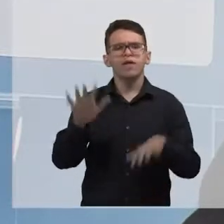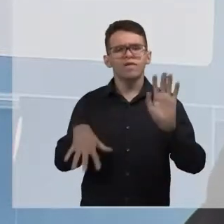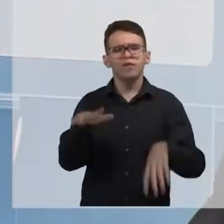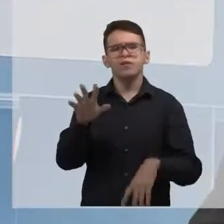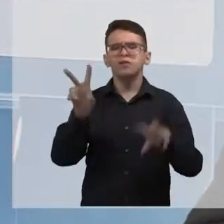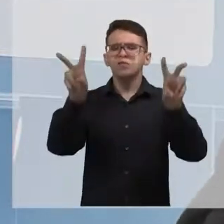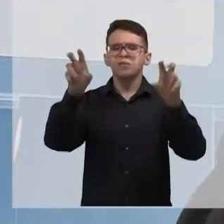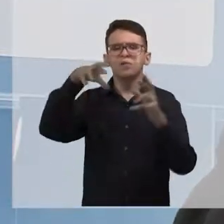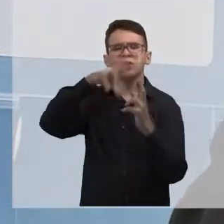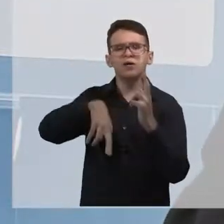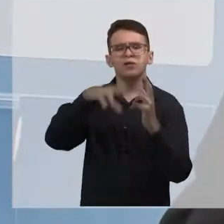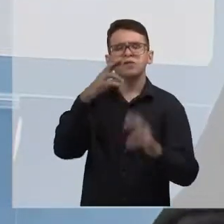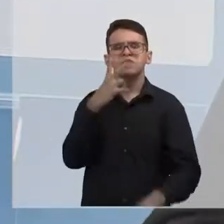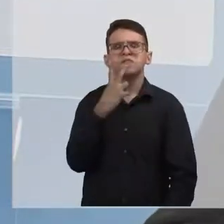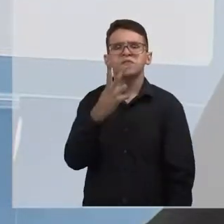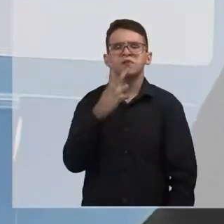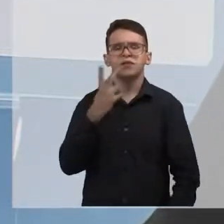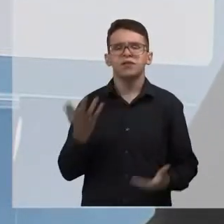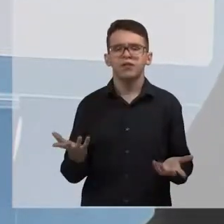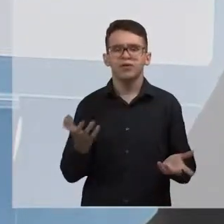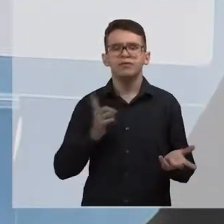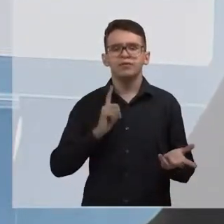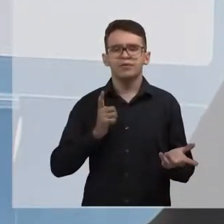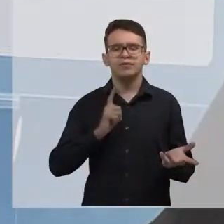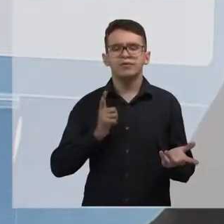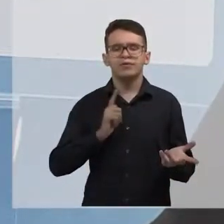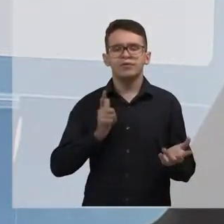Né? Até, quer dizer, virando